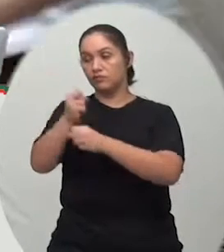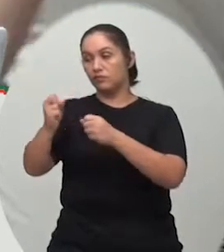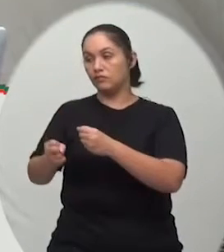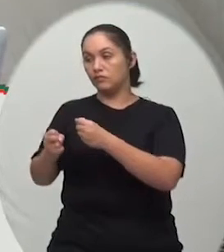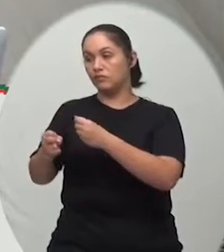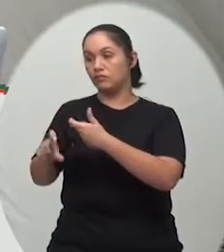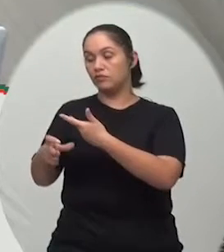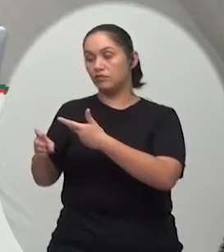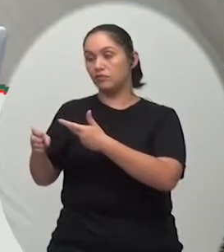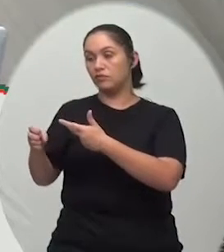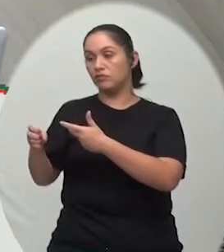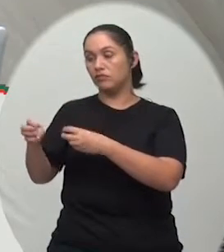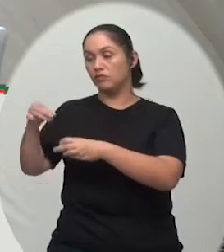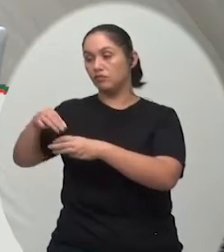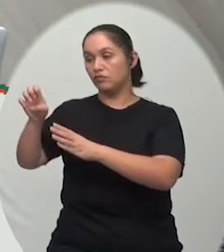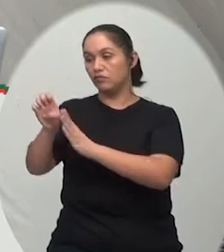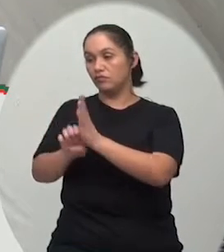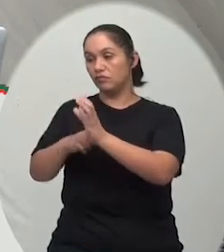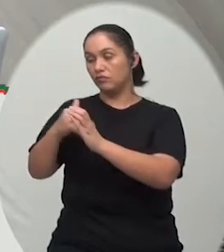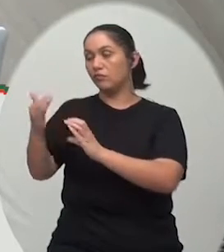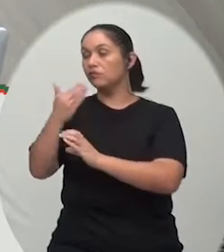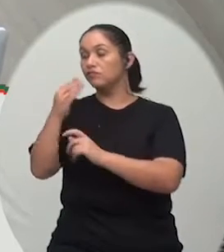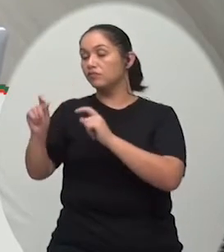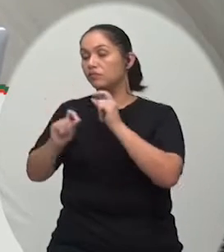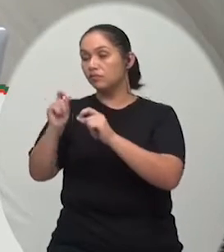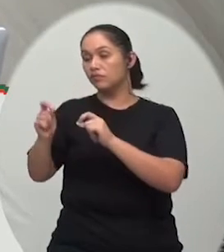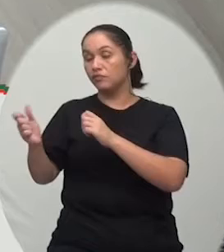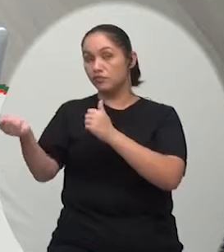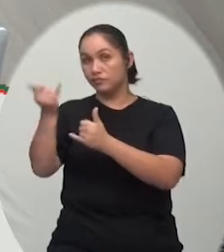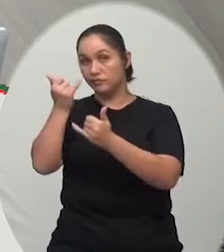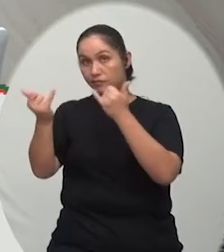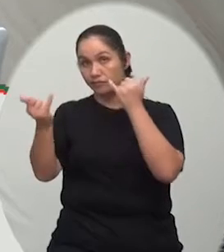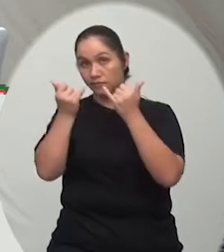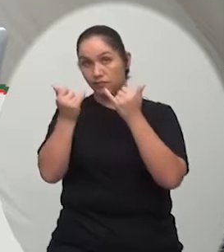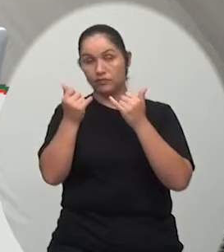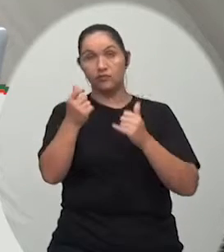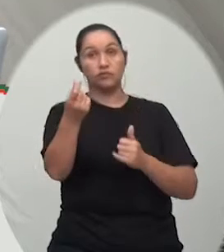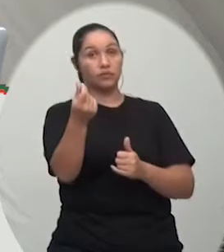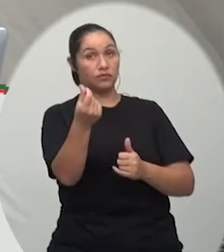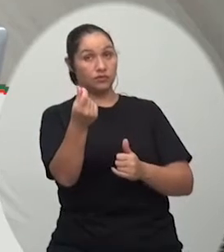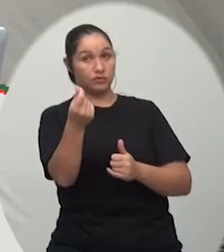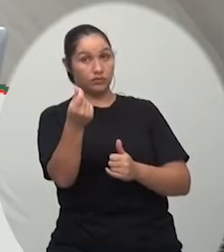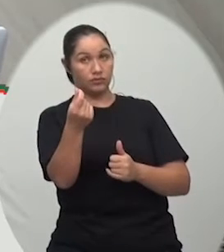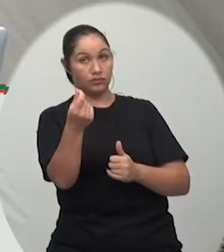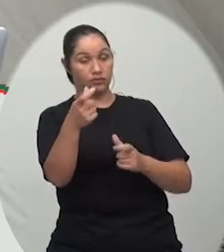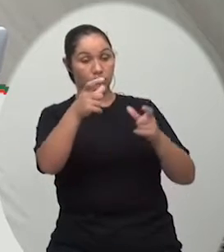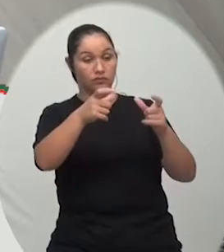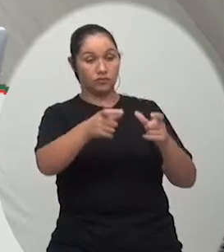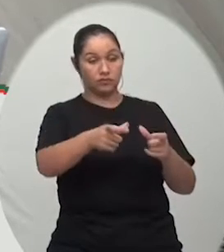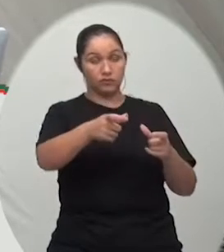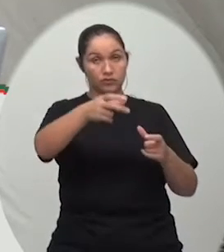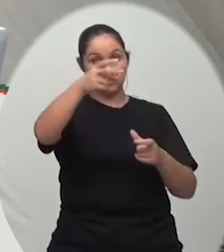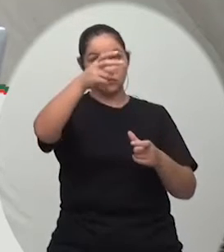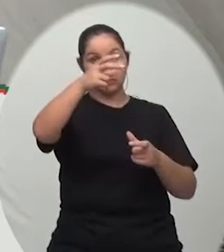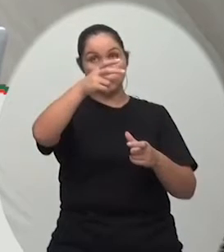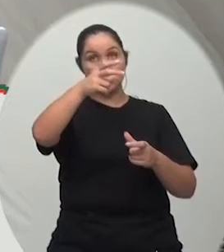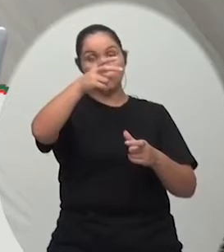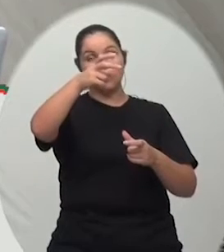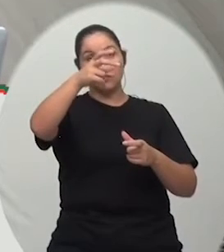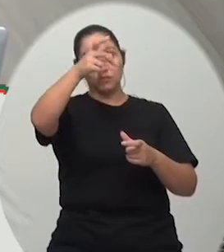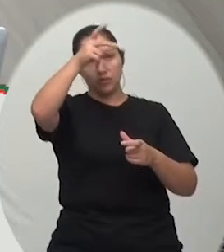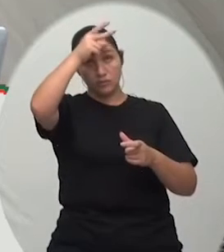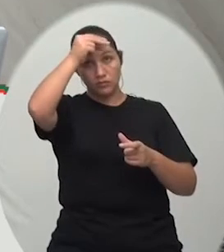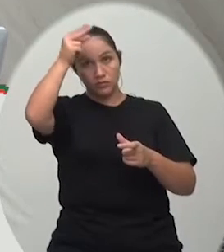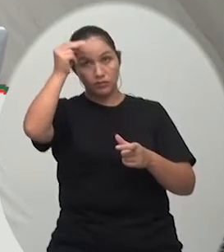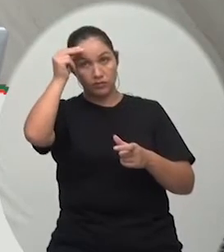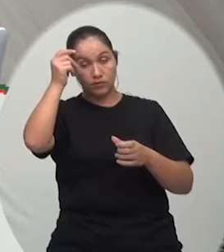Poder Executivo Municipal, solicitando que informe qual o valor total devido pelo município com precatórios, enviar a